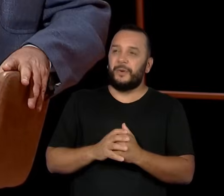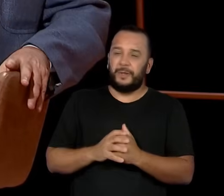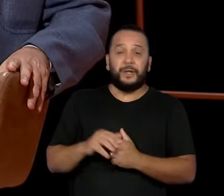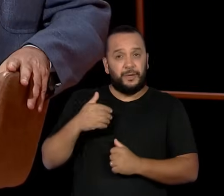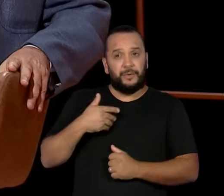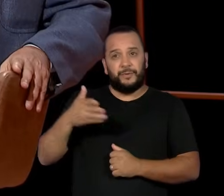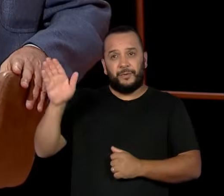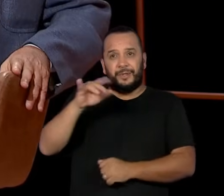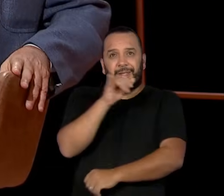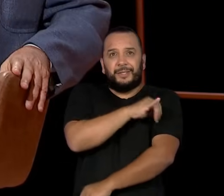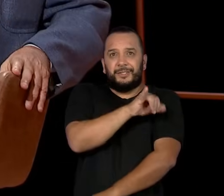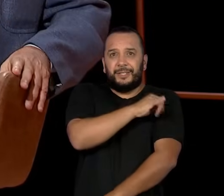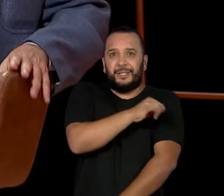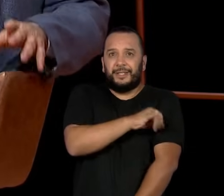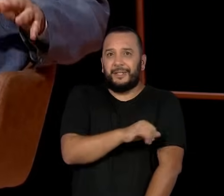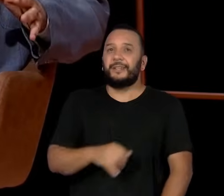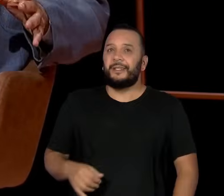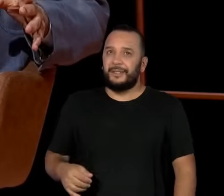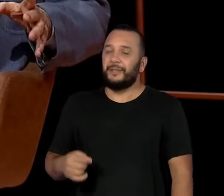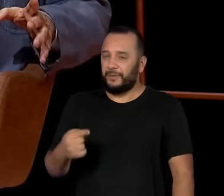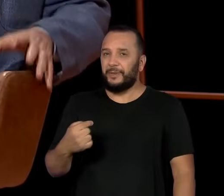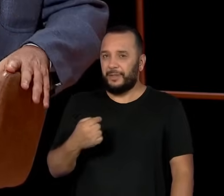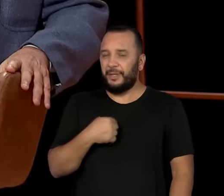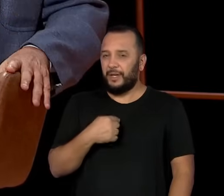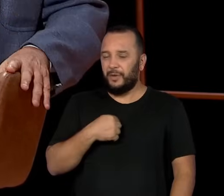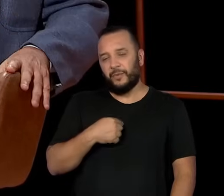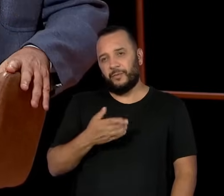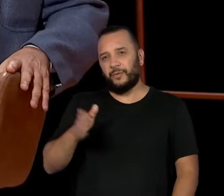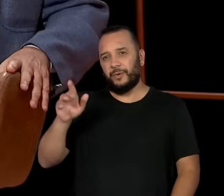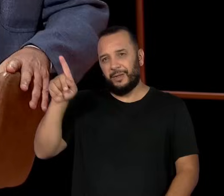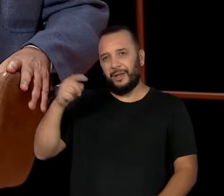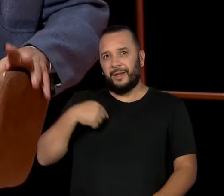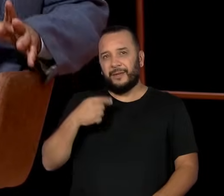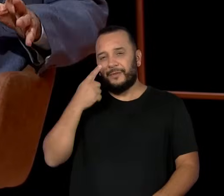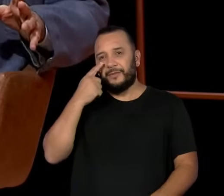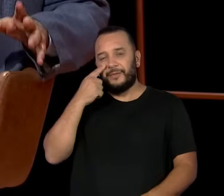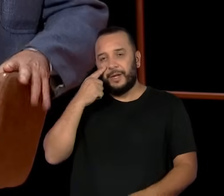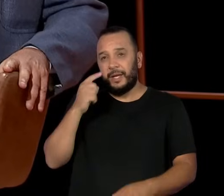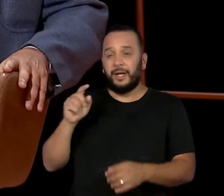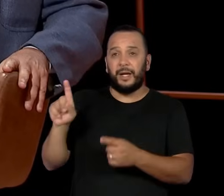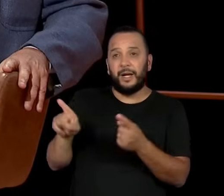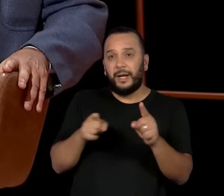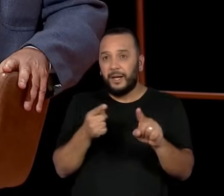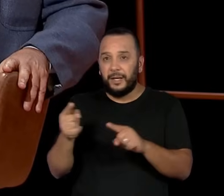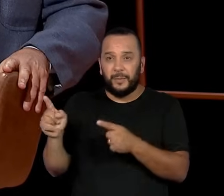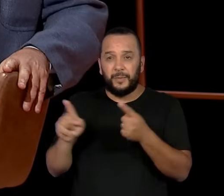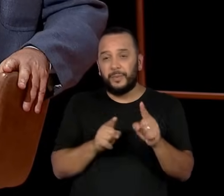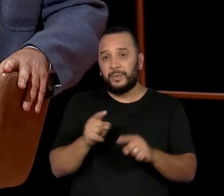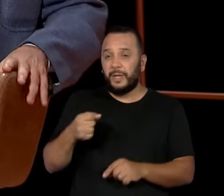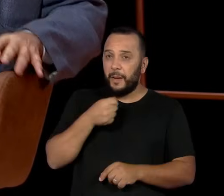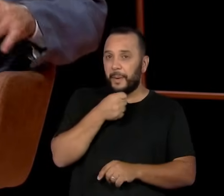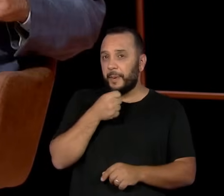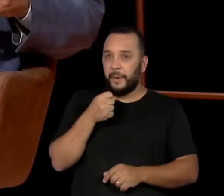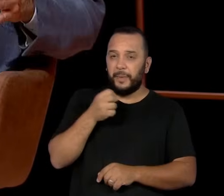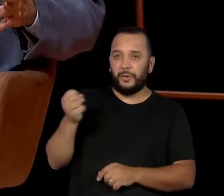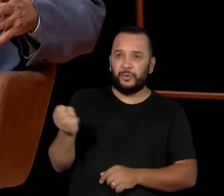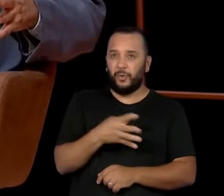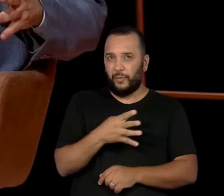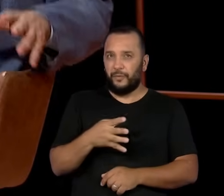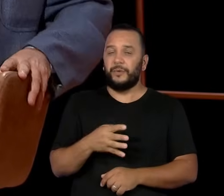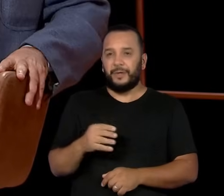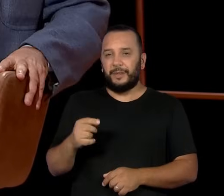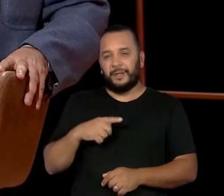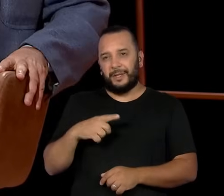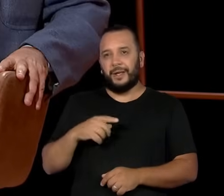para o Rio de Janeiro e Silvinha Teles me levou no Bottles para ouvir um cantor que estava surgindo, que cantava mais que nada,